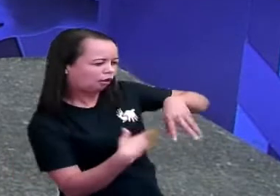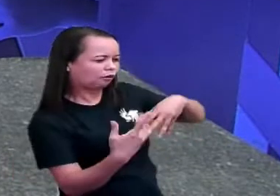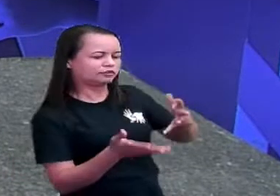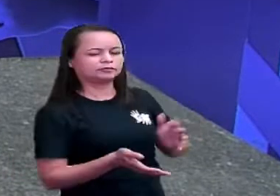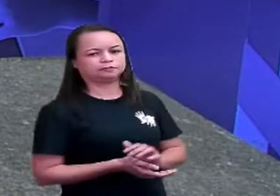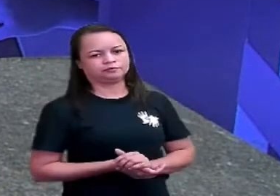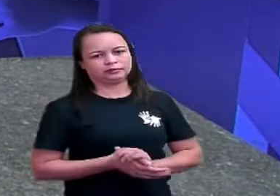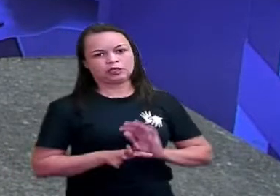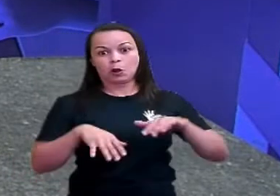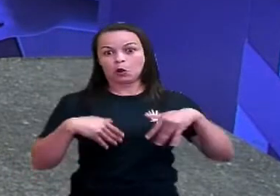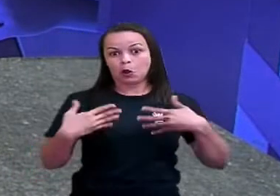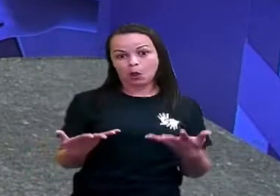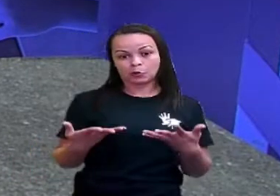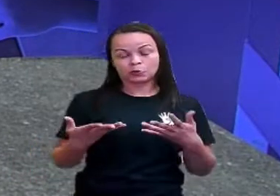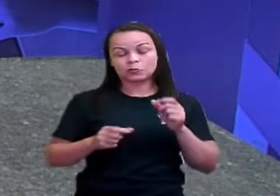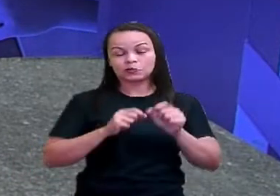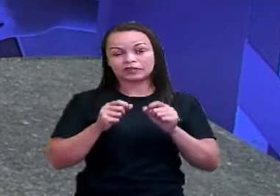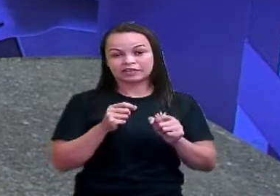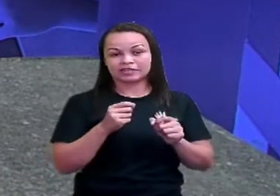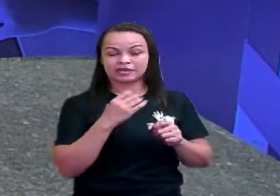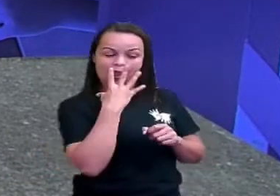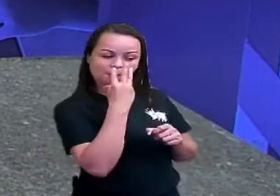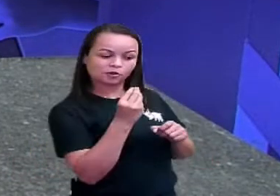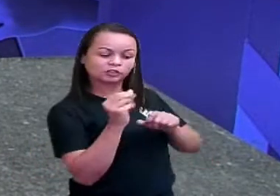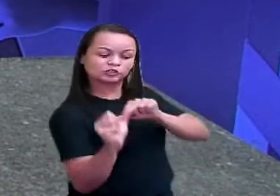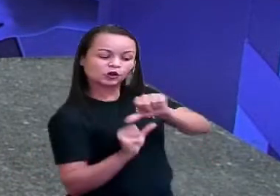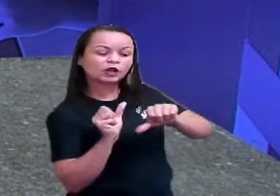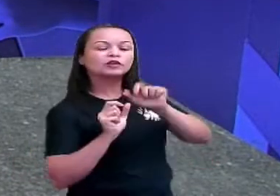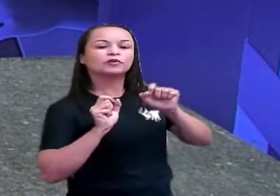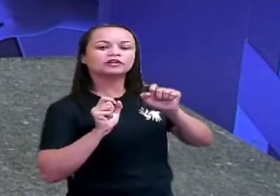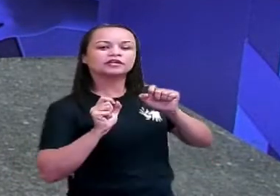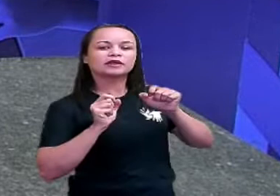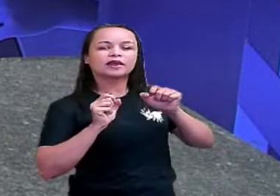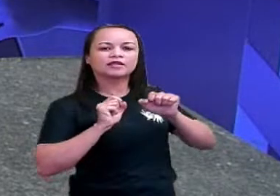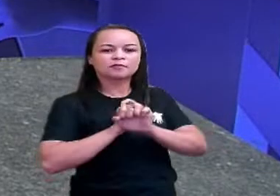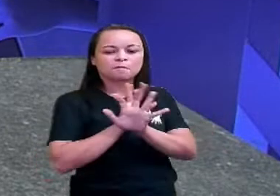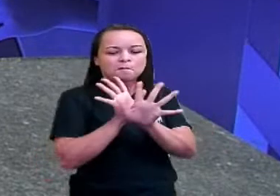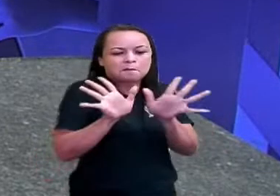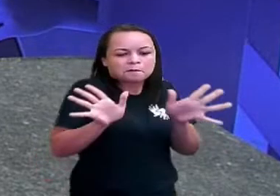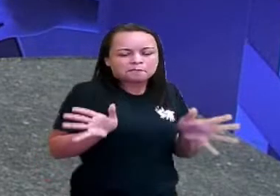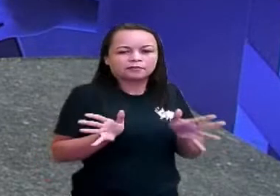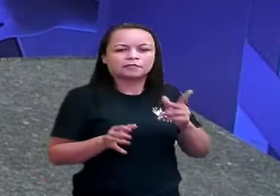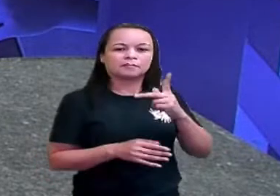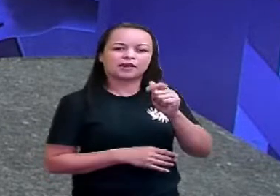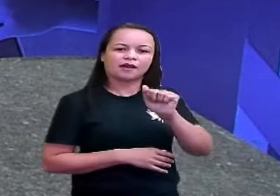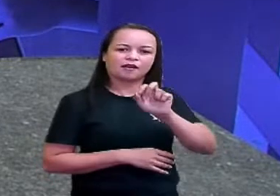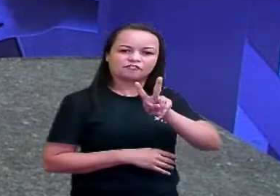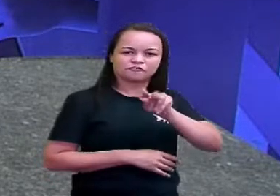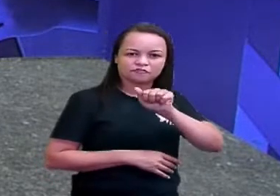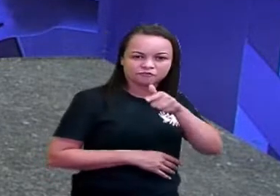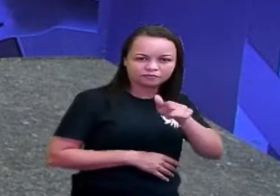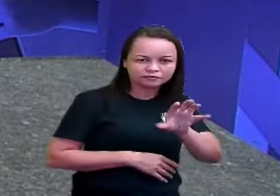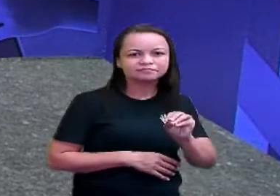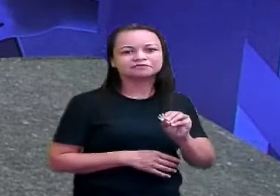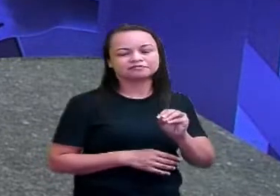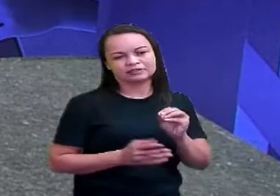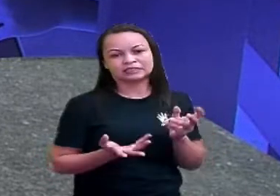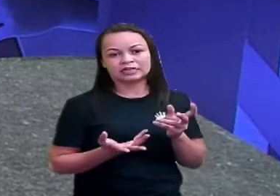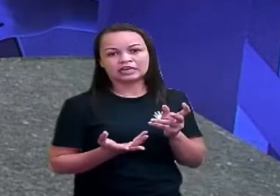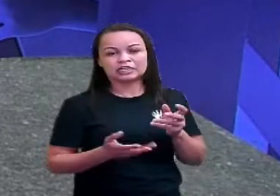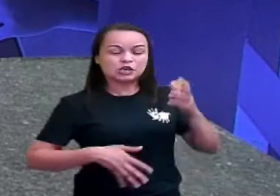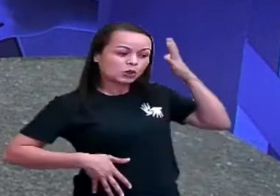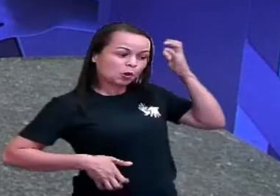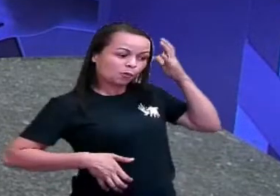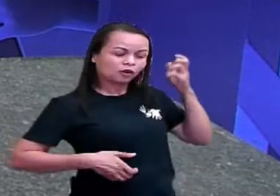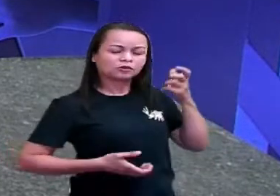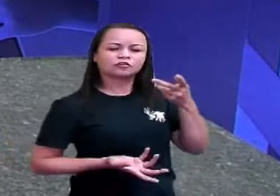fantasiada de pavão, se achando a rainha de tudo. E o macaco logo falou: